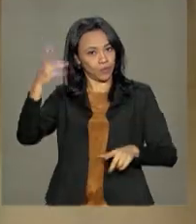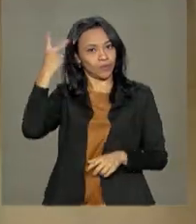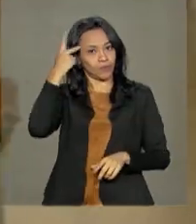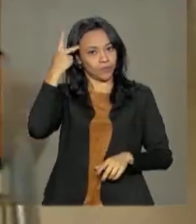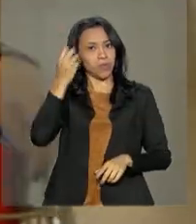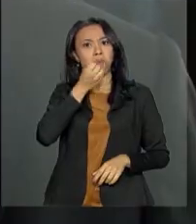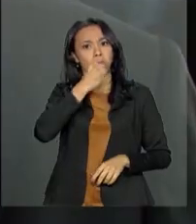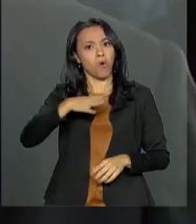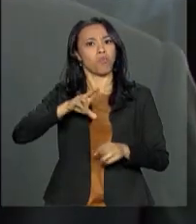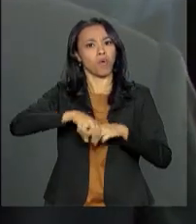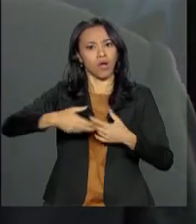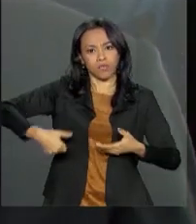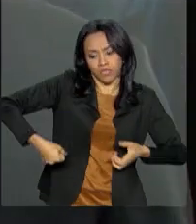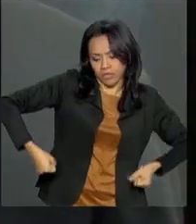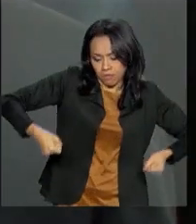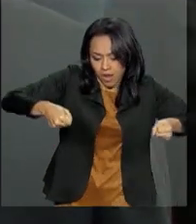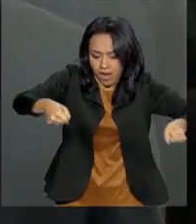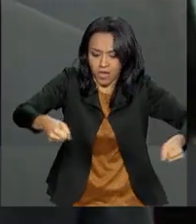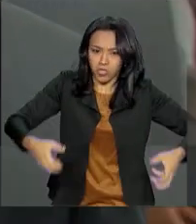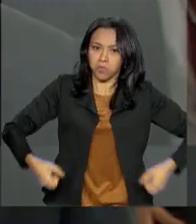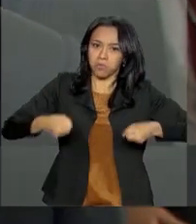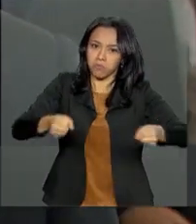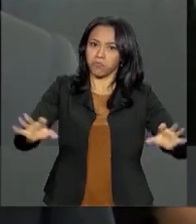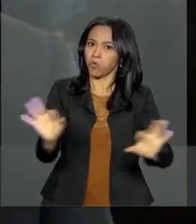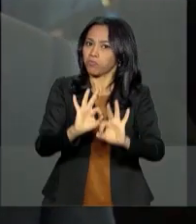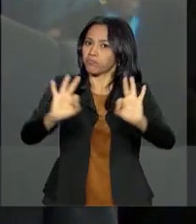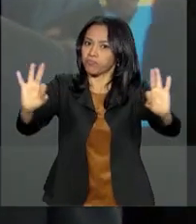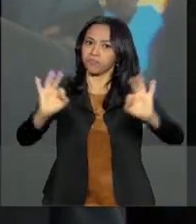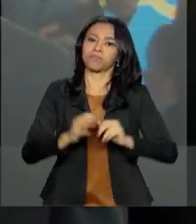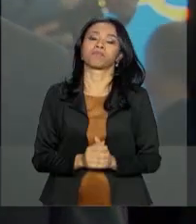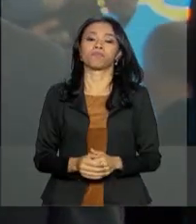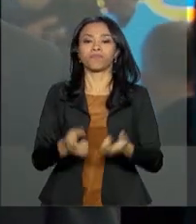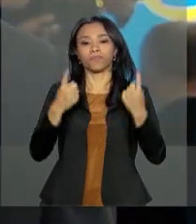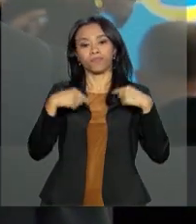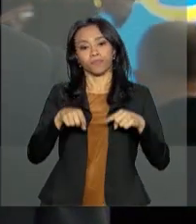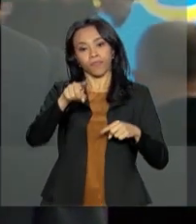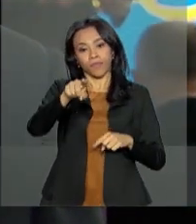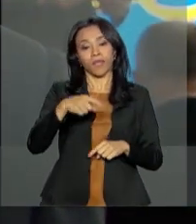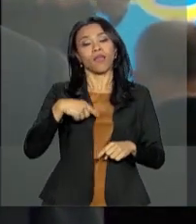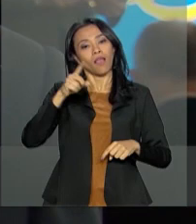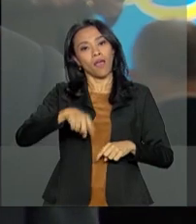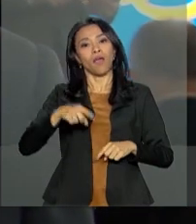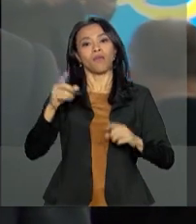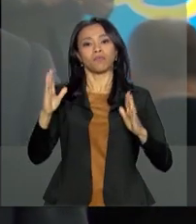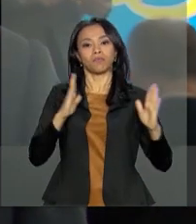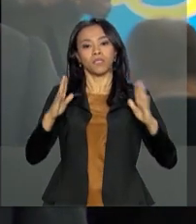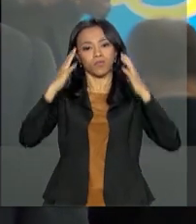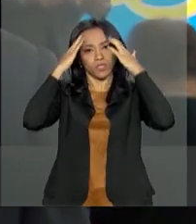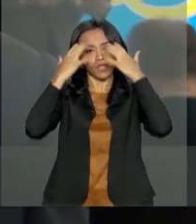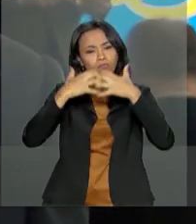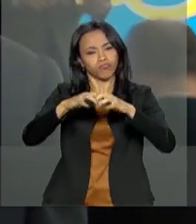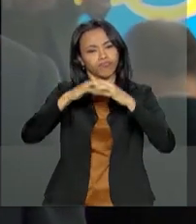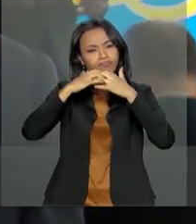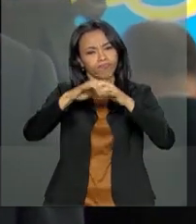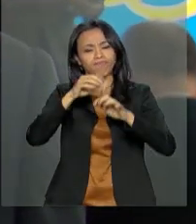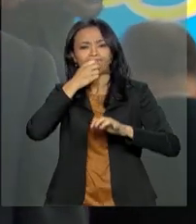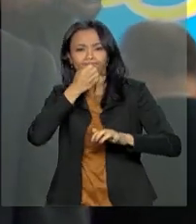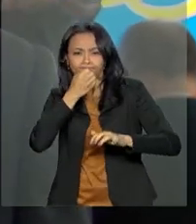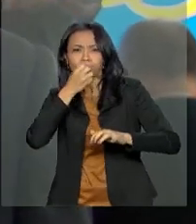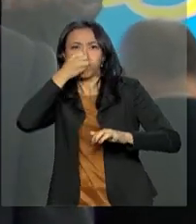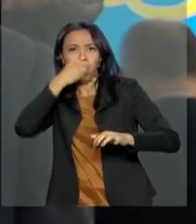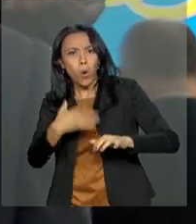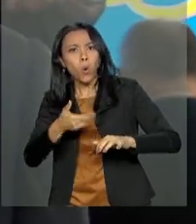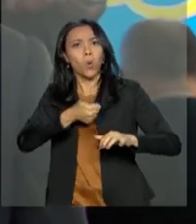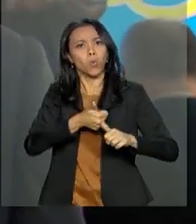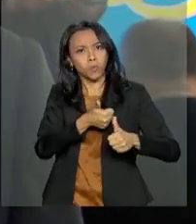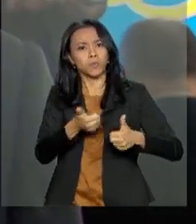eficiente o prémio ser uma oportunidade de reflexão ver o caminho que percorreu e identificar novos dos